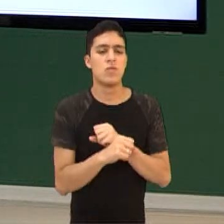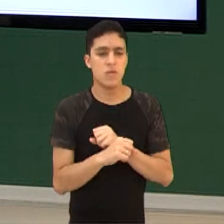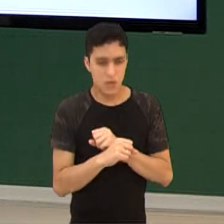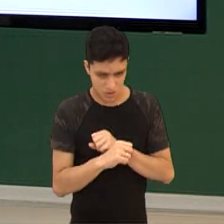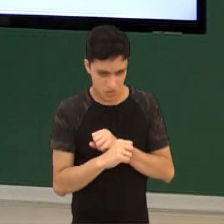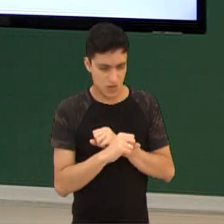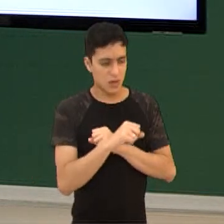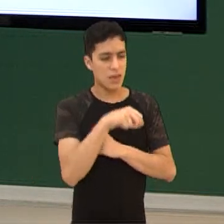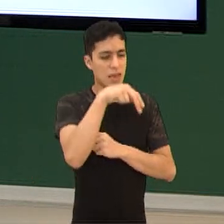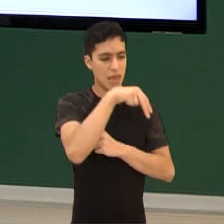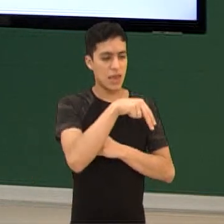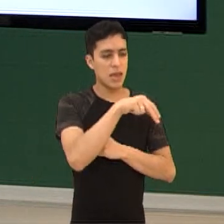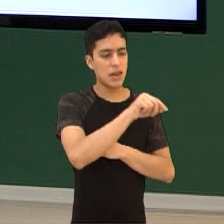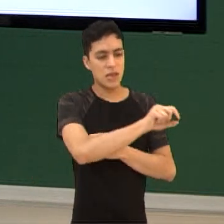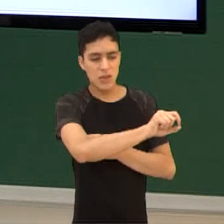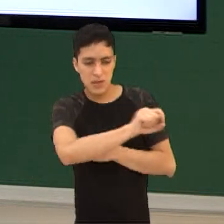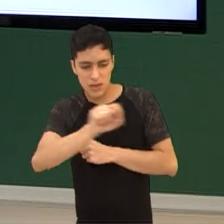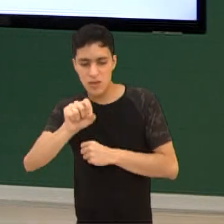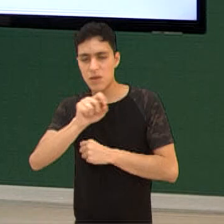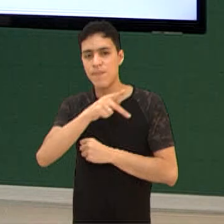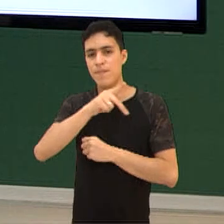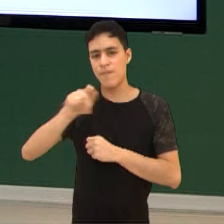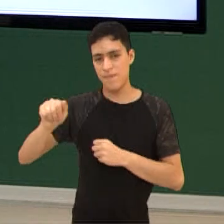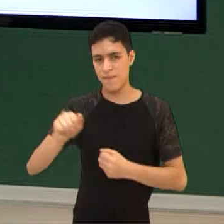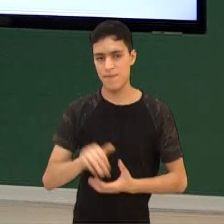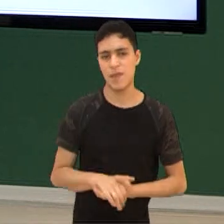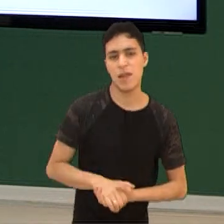N termos de uma progressão aritmética.